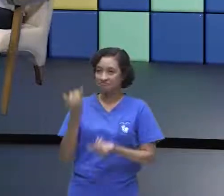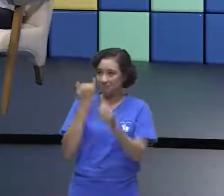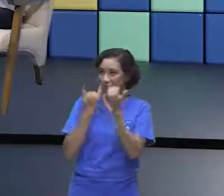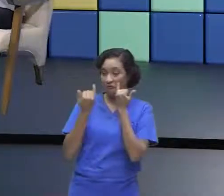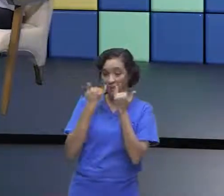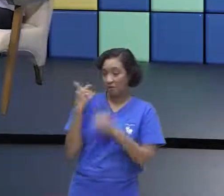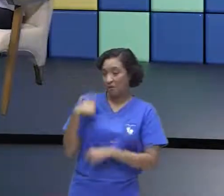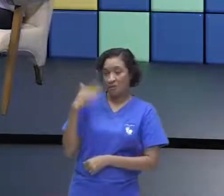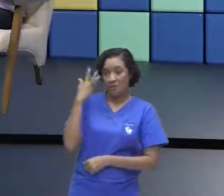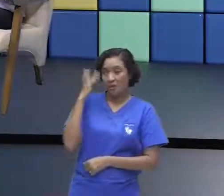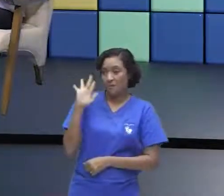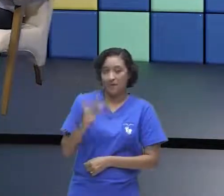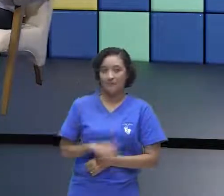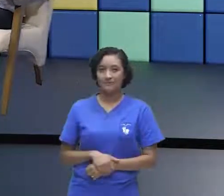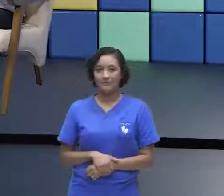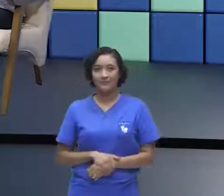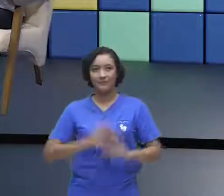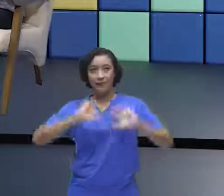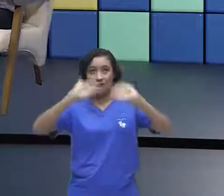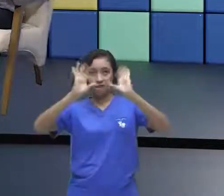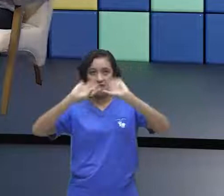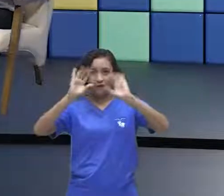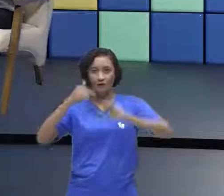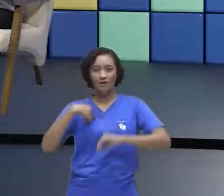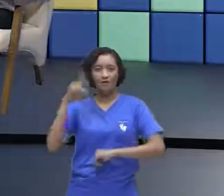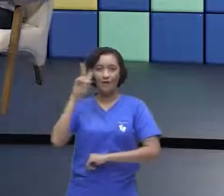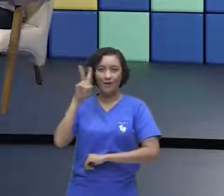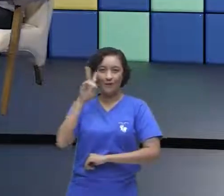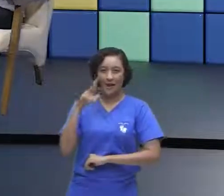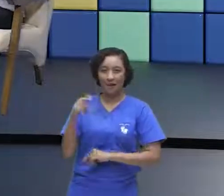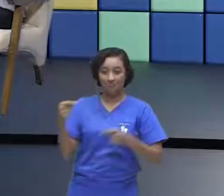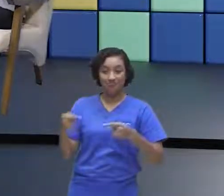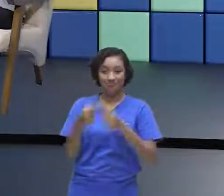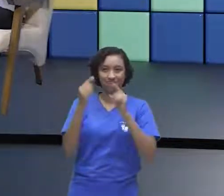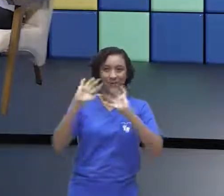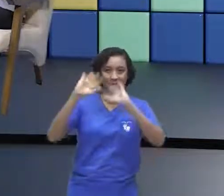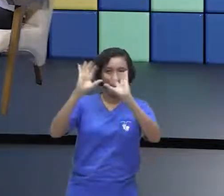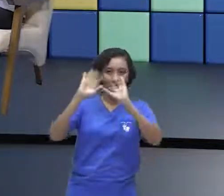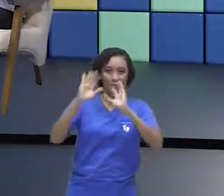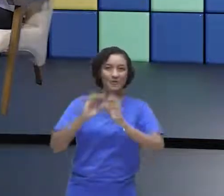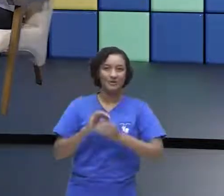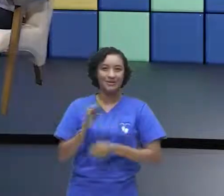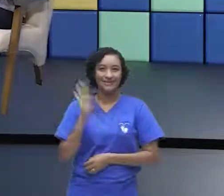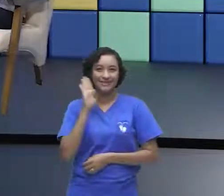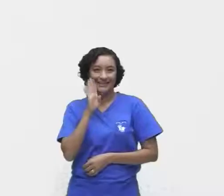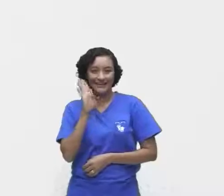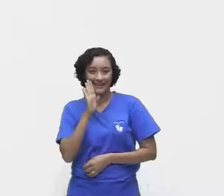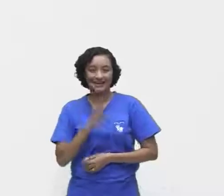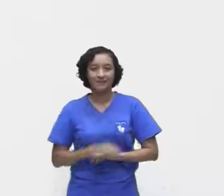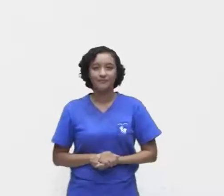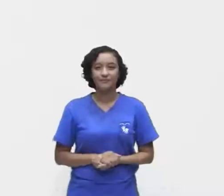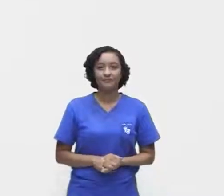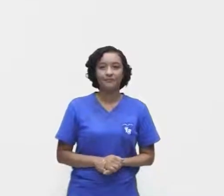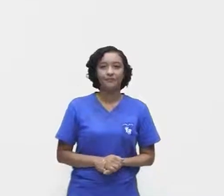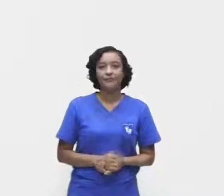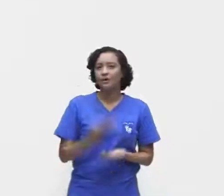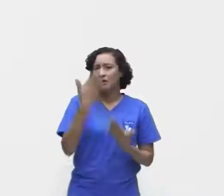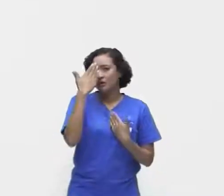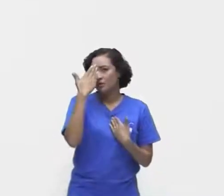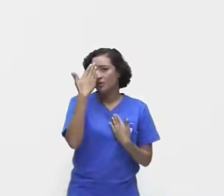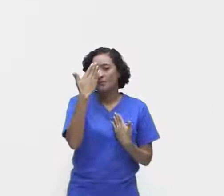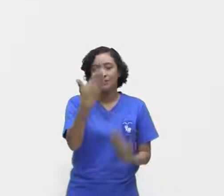ver alguém jogando vôlei ali, eu vou lembrar que olha como é legal. E gratidão, né? A gente,